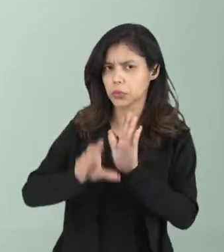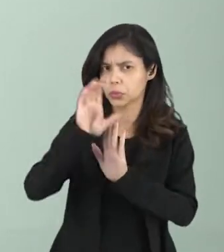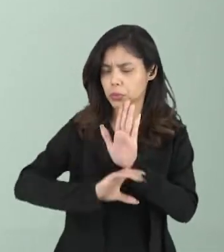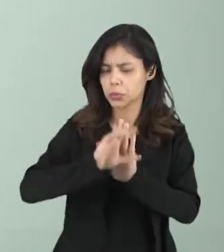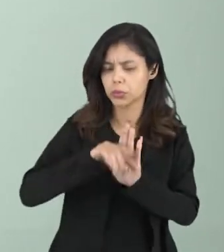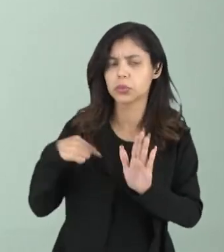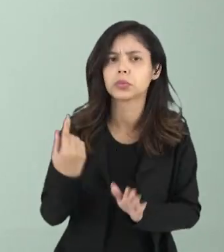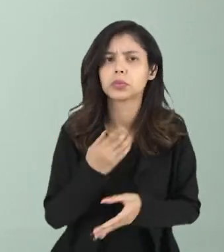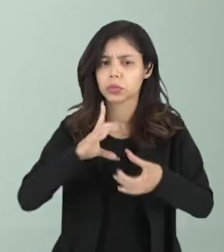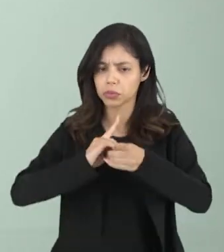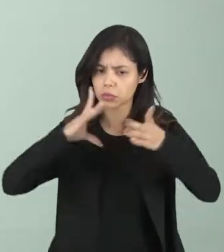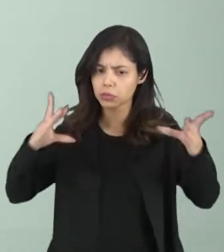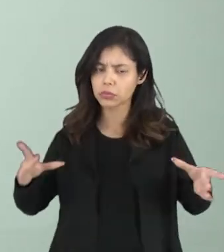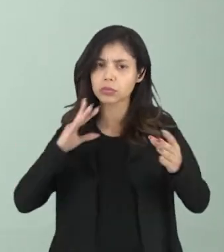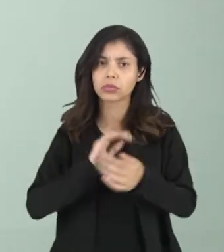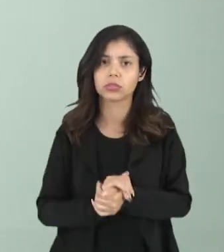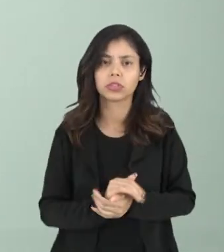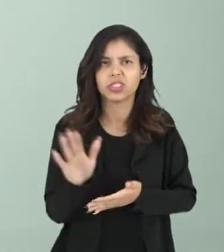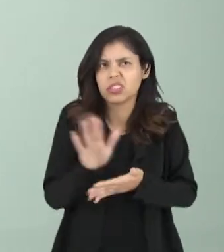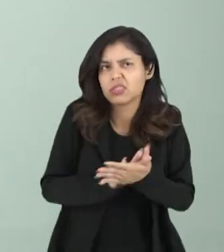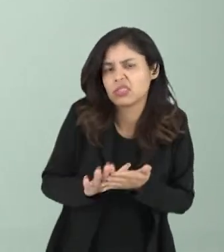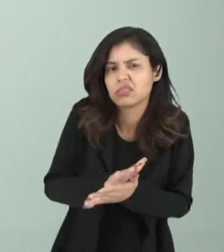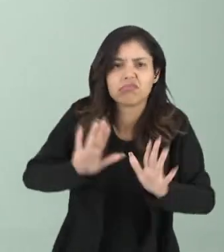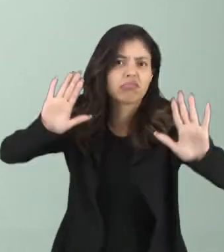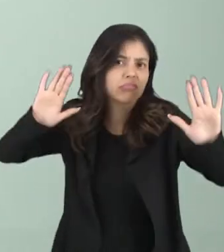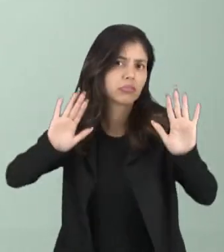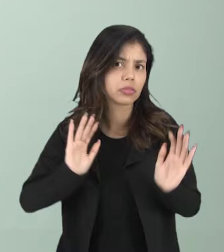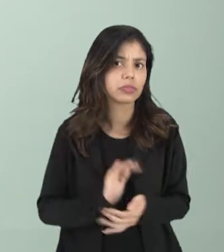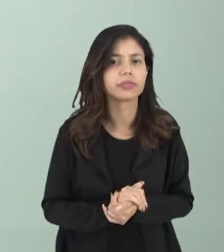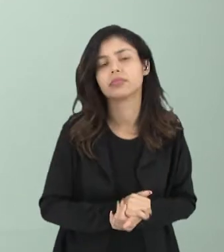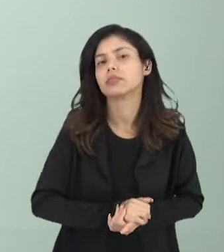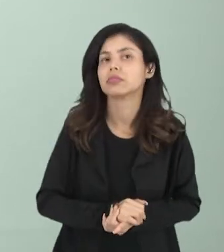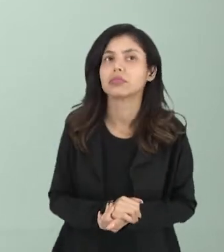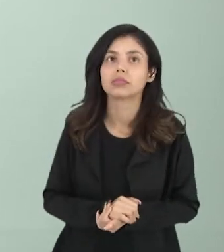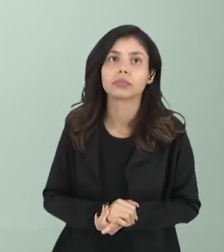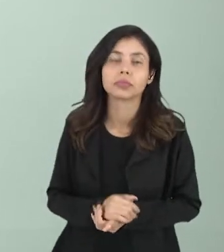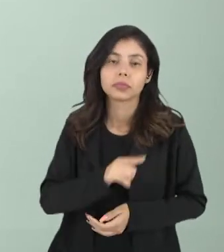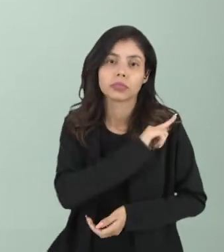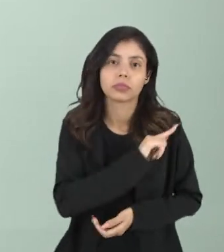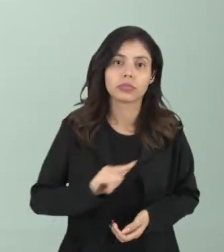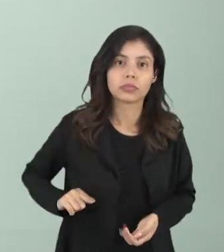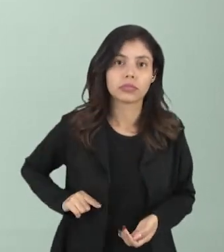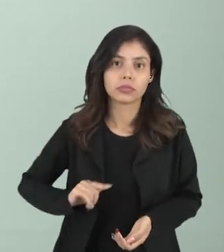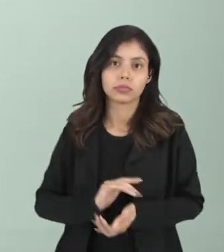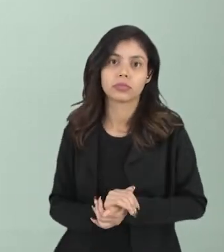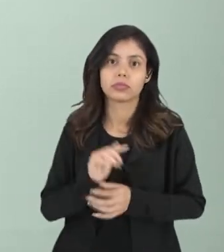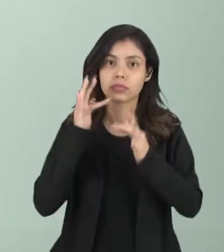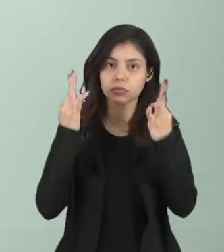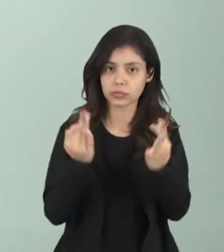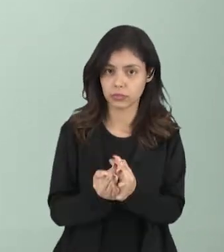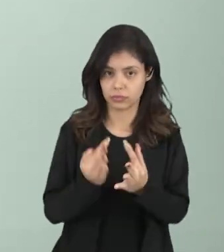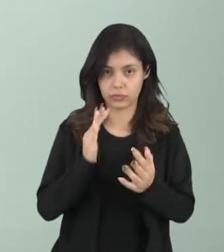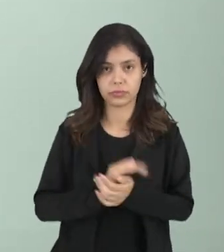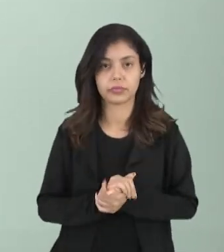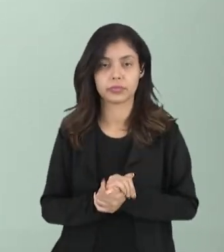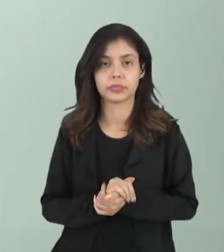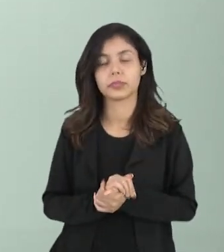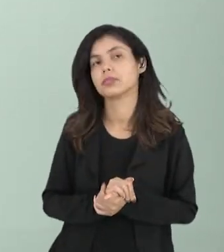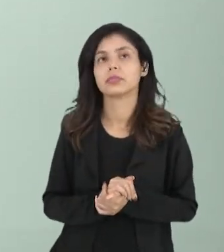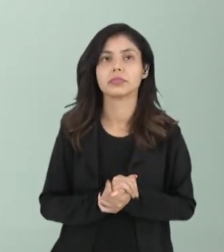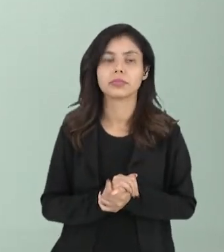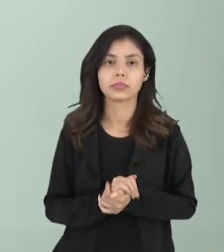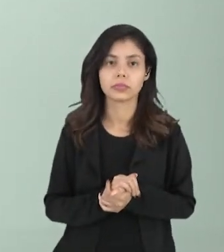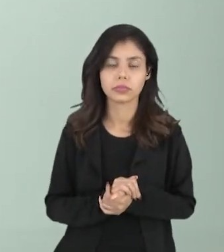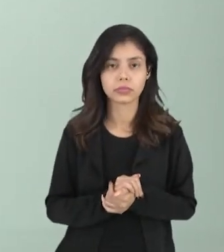de democracia. Né? Democracia nada mais é do que o governo das famílias. Né? Demos quer dizer